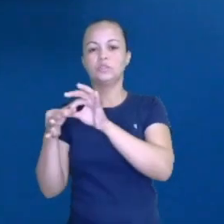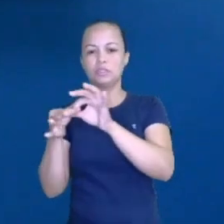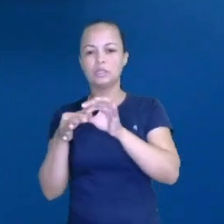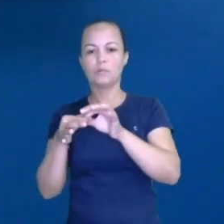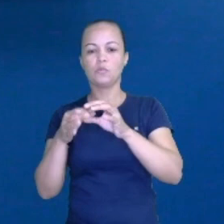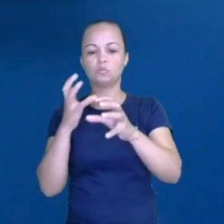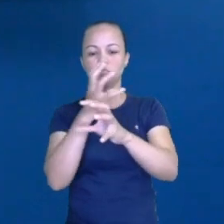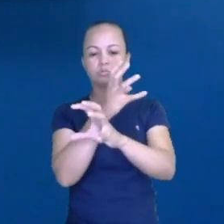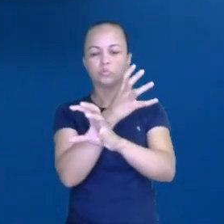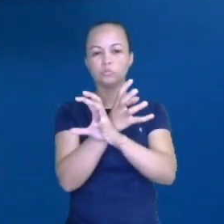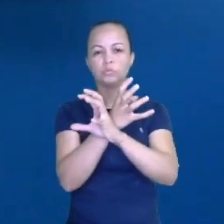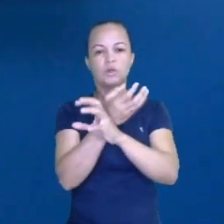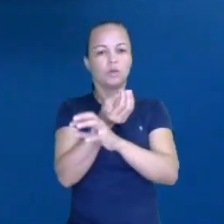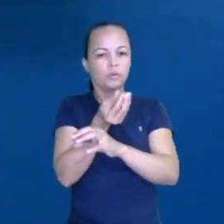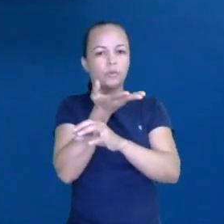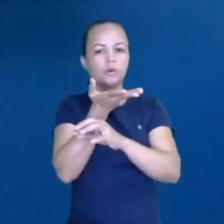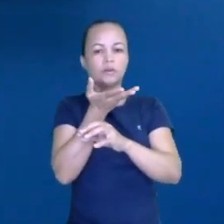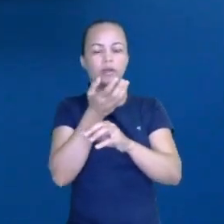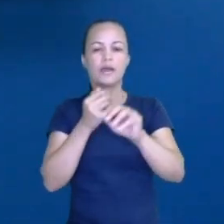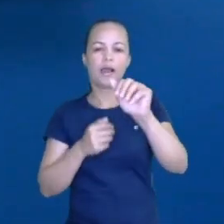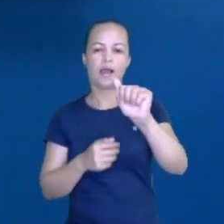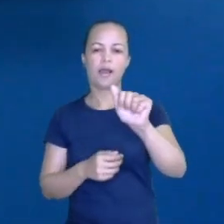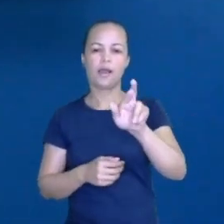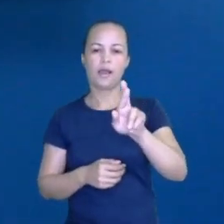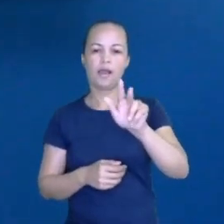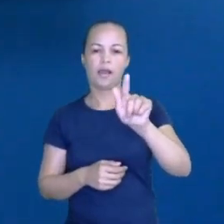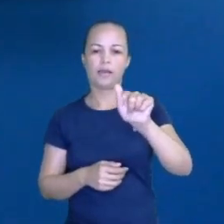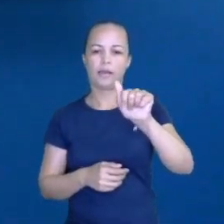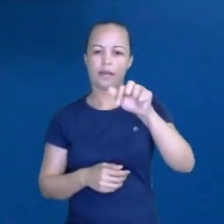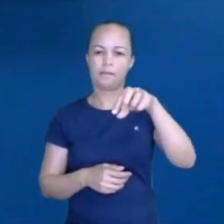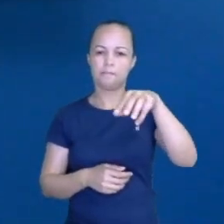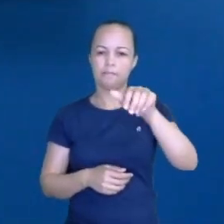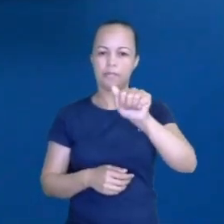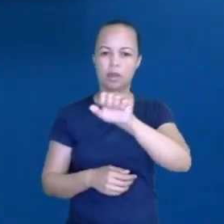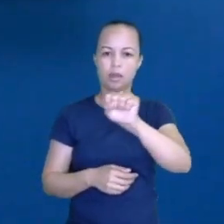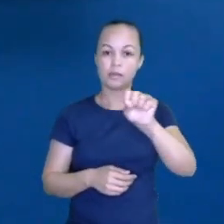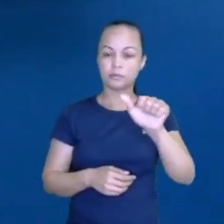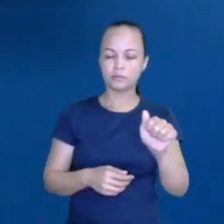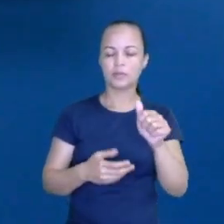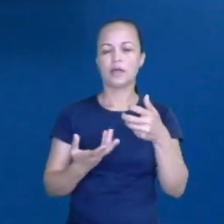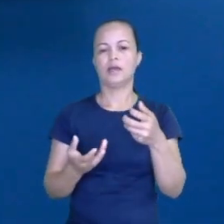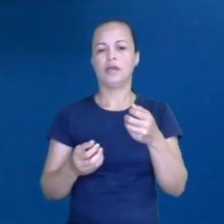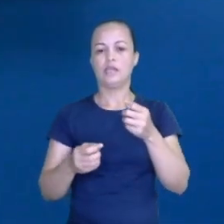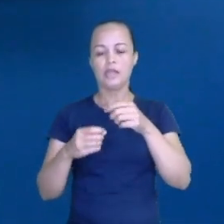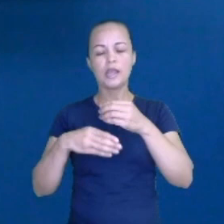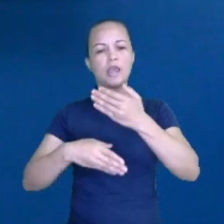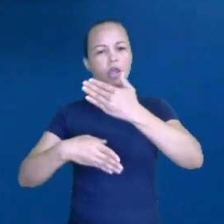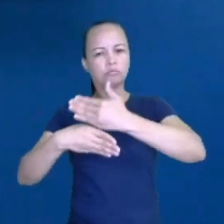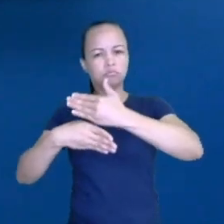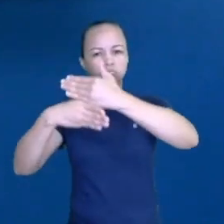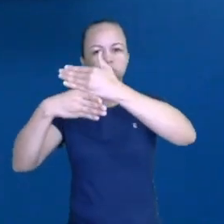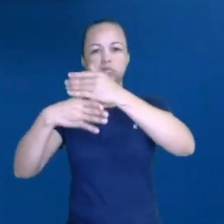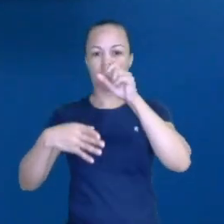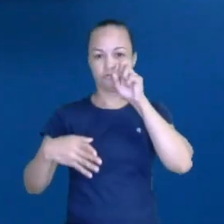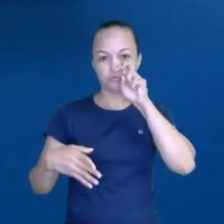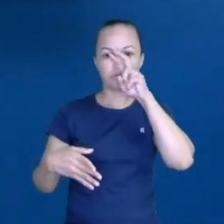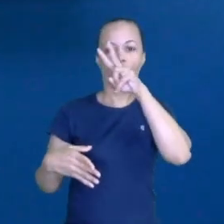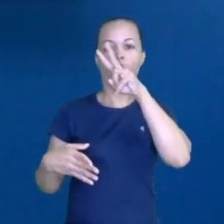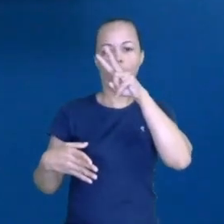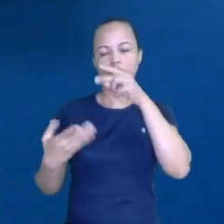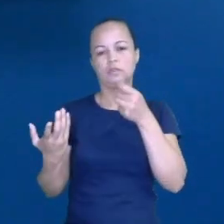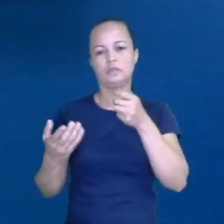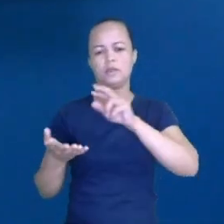aquele trabalho manual. E é uma casa mais resistente. Geralmente, a maioria das casas é feita